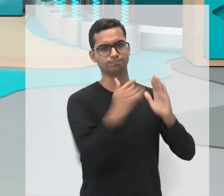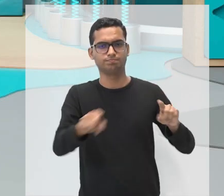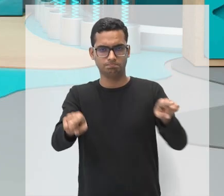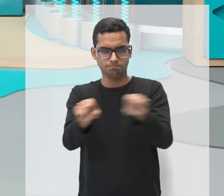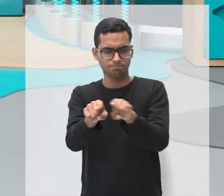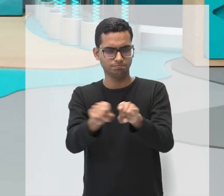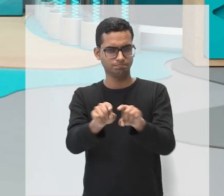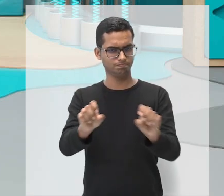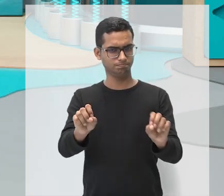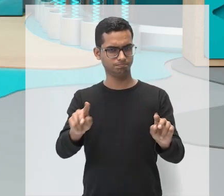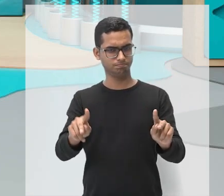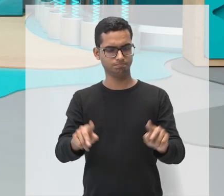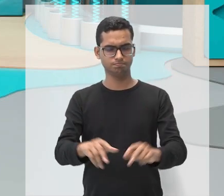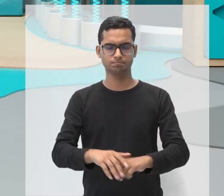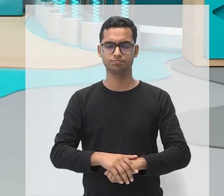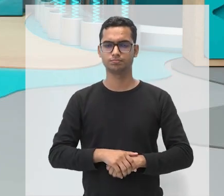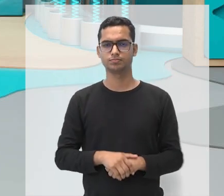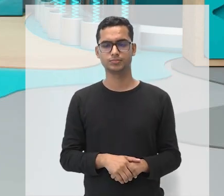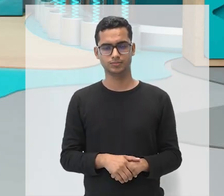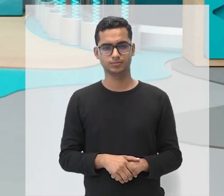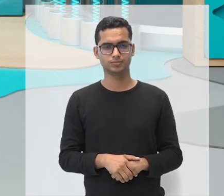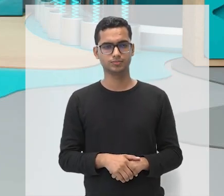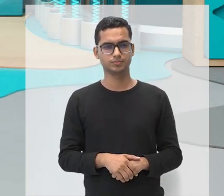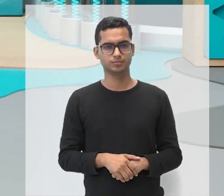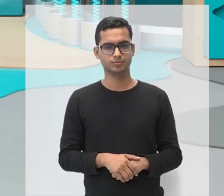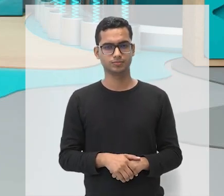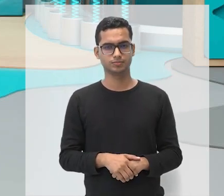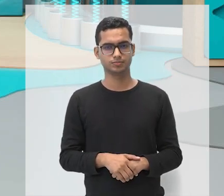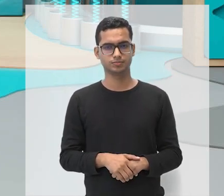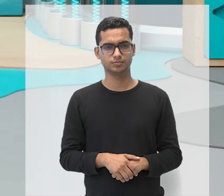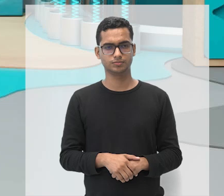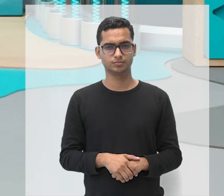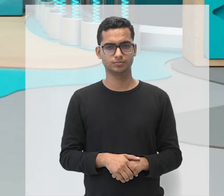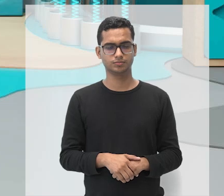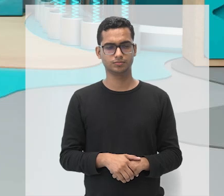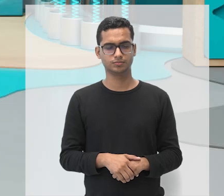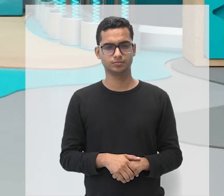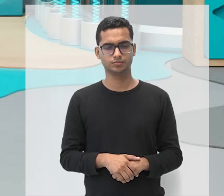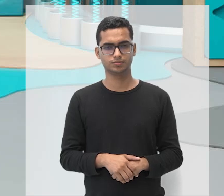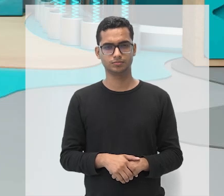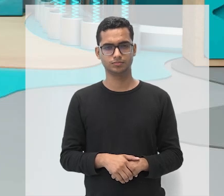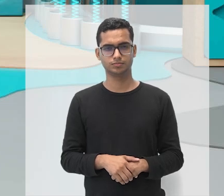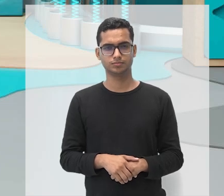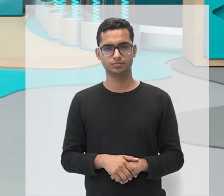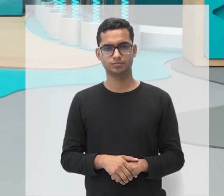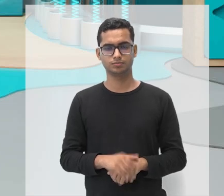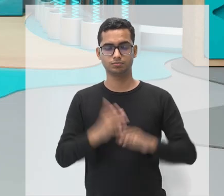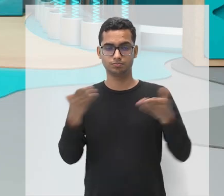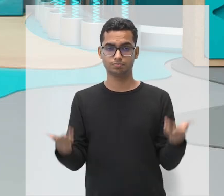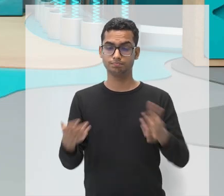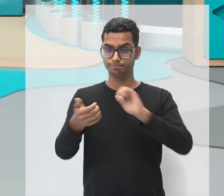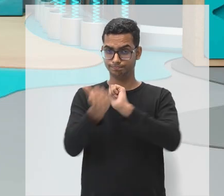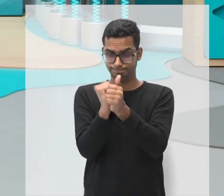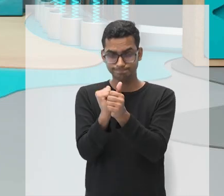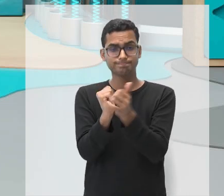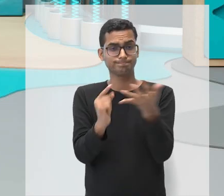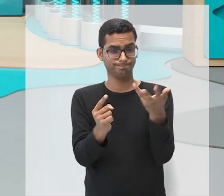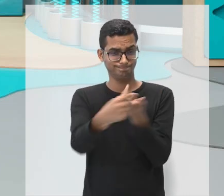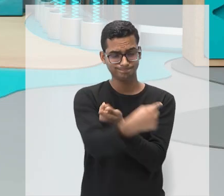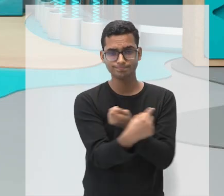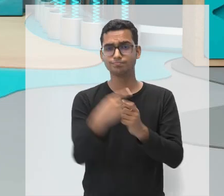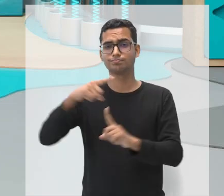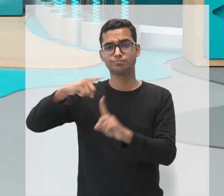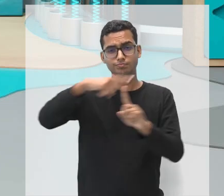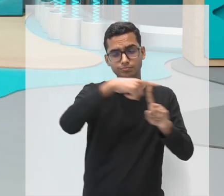Para a gente entender um pouco melhor, essa é a definição de esporte, mas esporte é um conjunto, né, de modalidades,